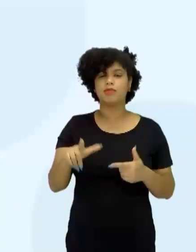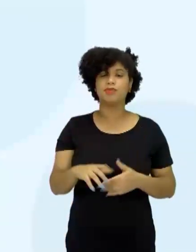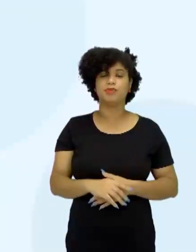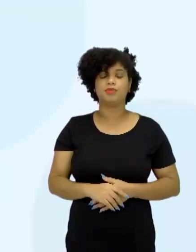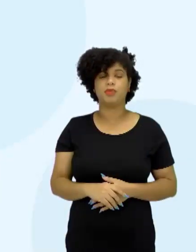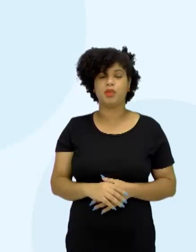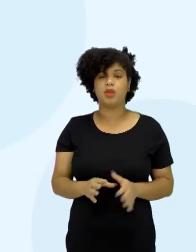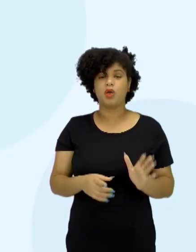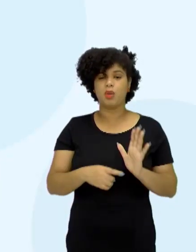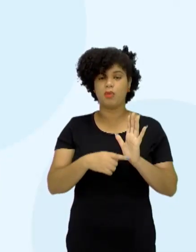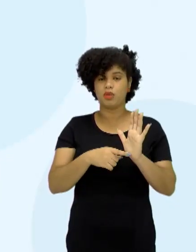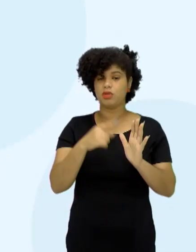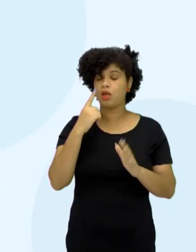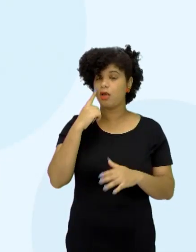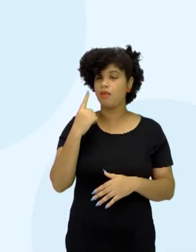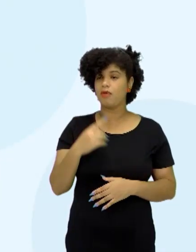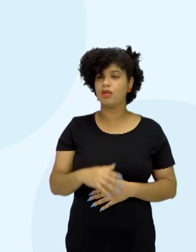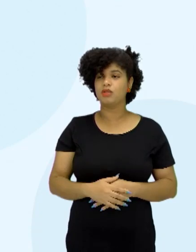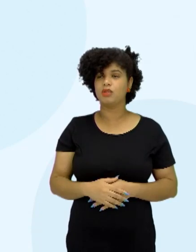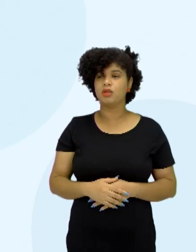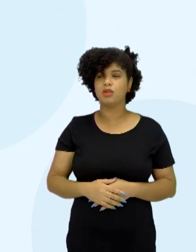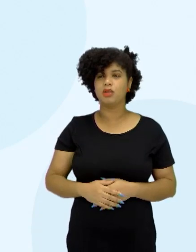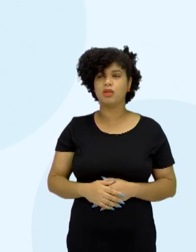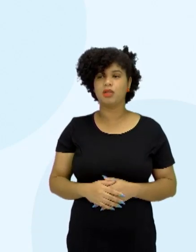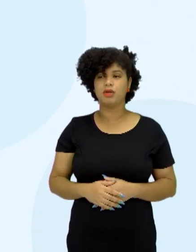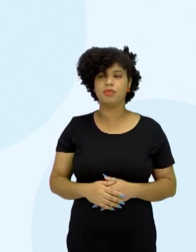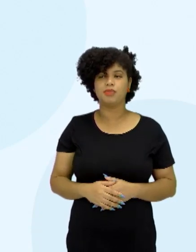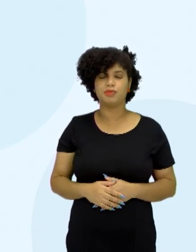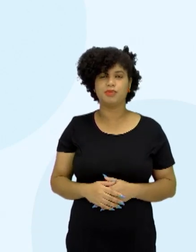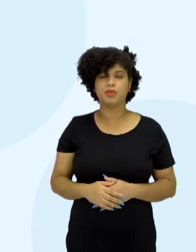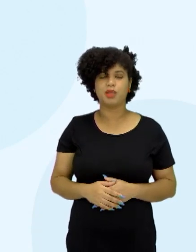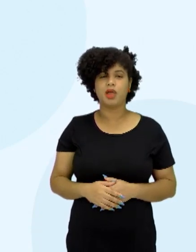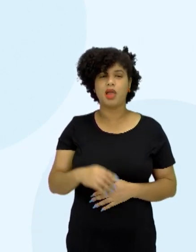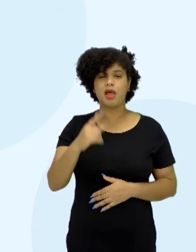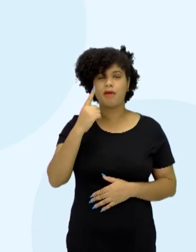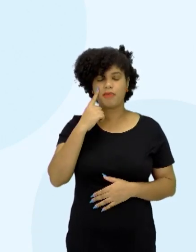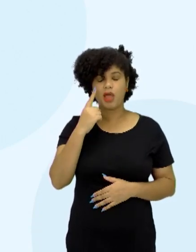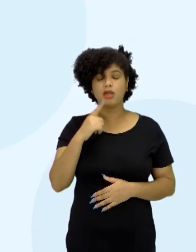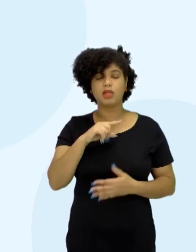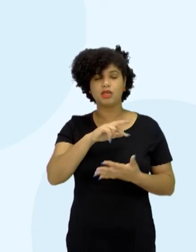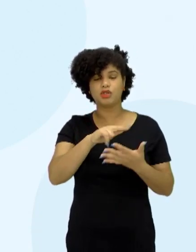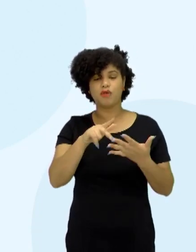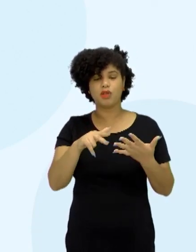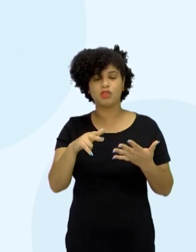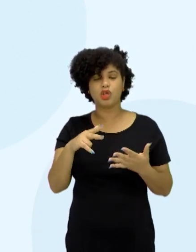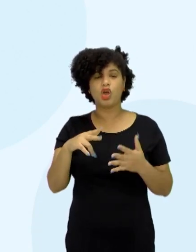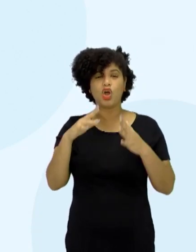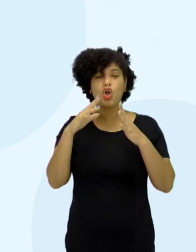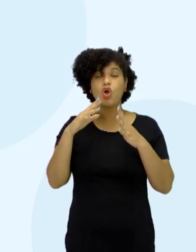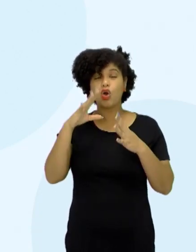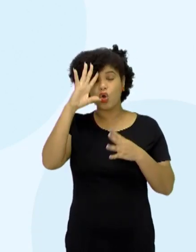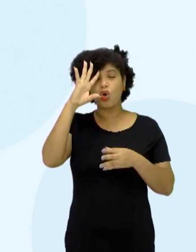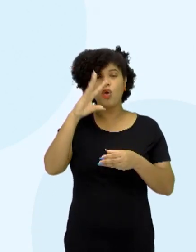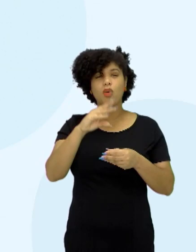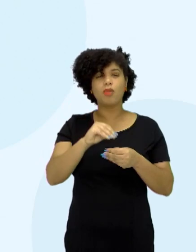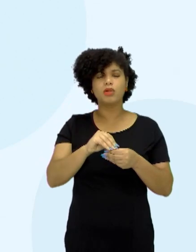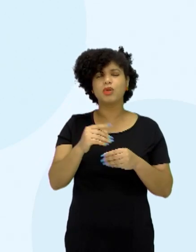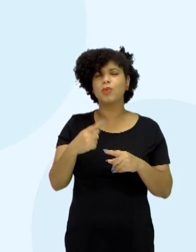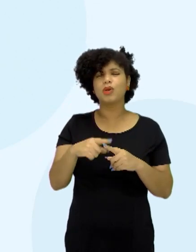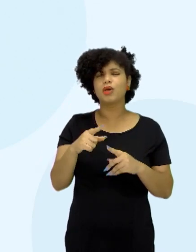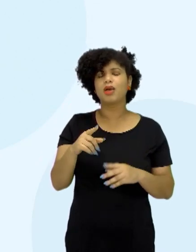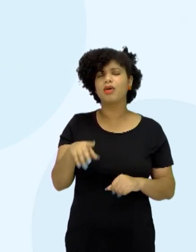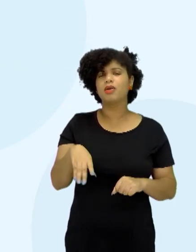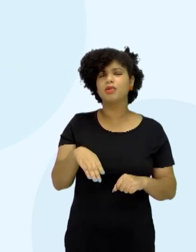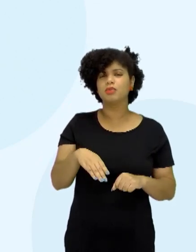Nós temos aí uma combinação de 2 fatores que ajuda a compreender por que o Brasil quase termina o